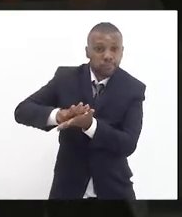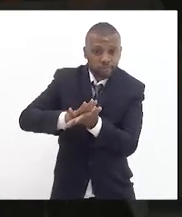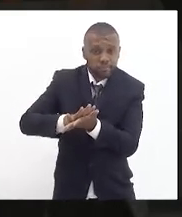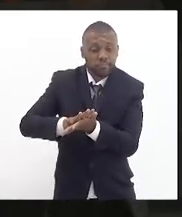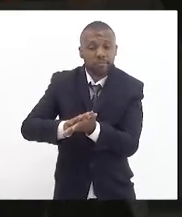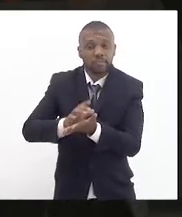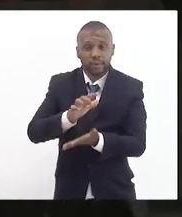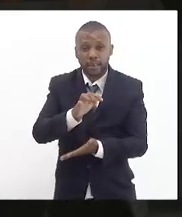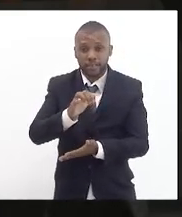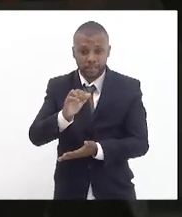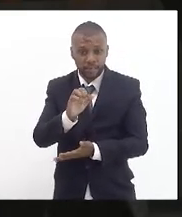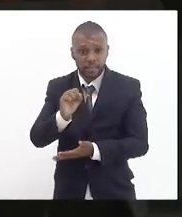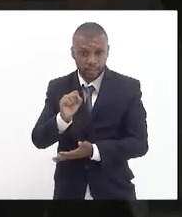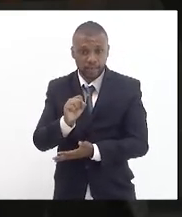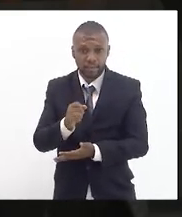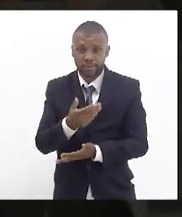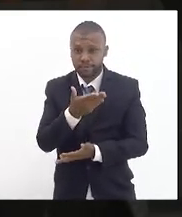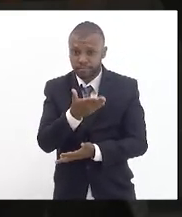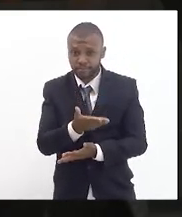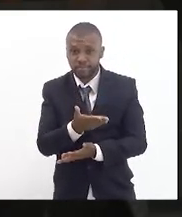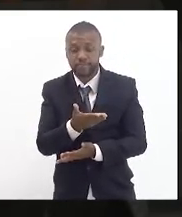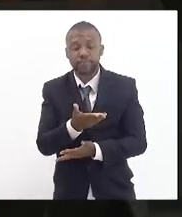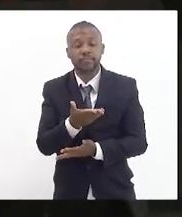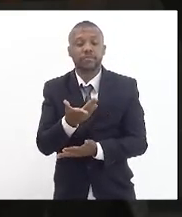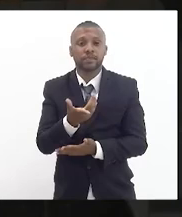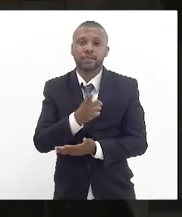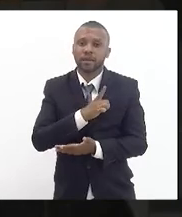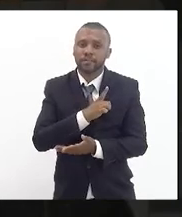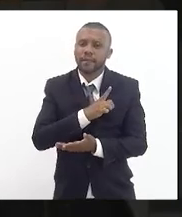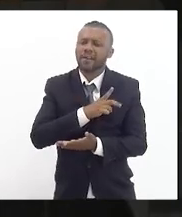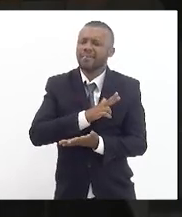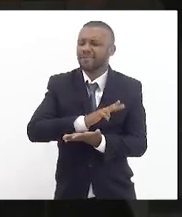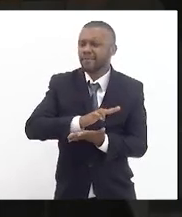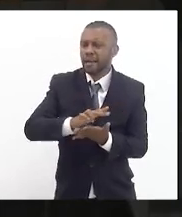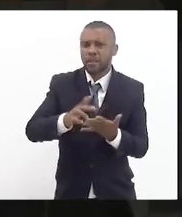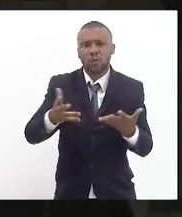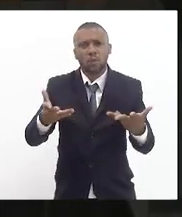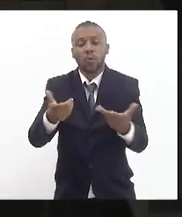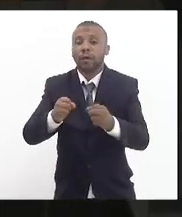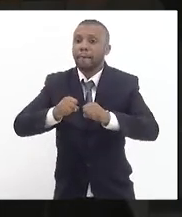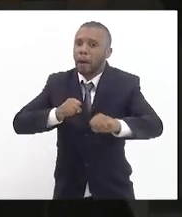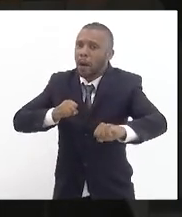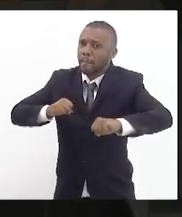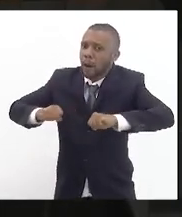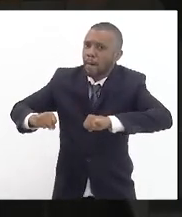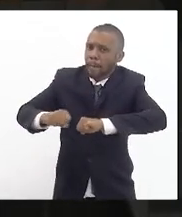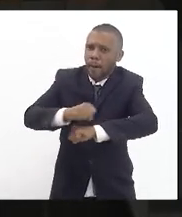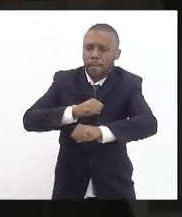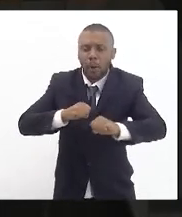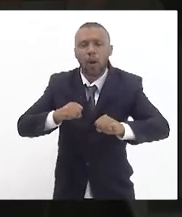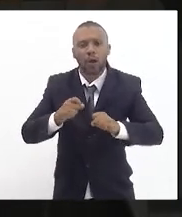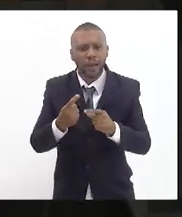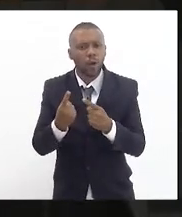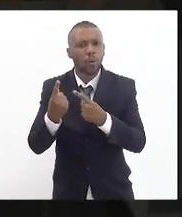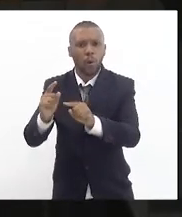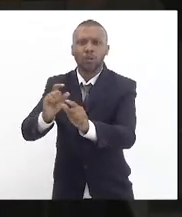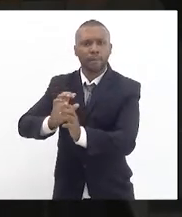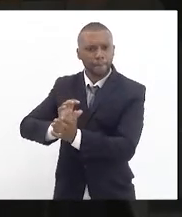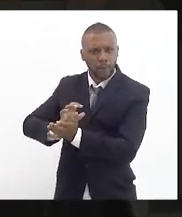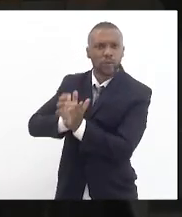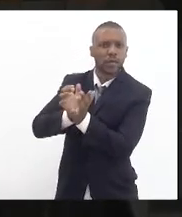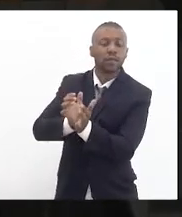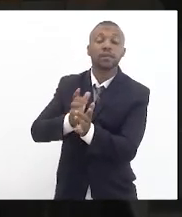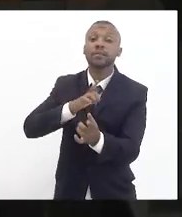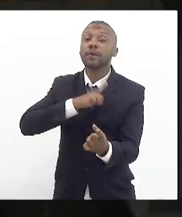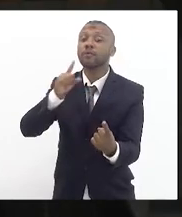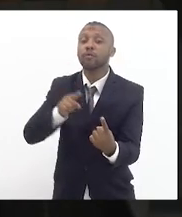do município de Duque de Caxias além de tantas virtudes na luta contra o preconceito serviu para